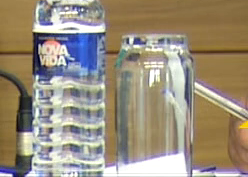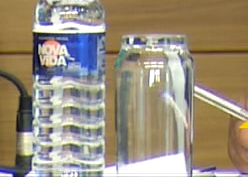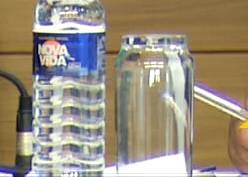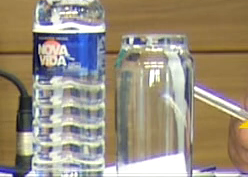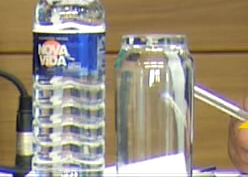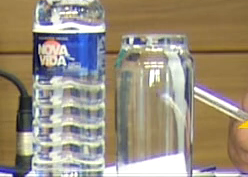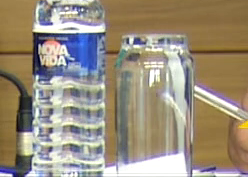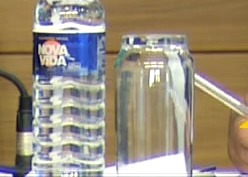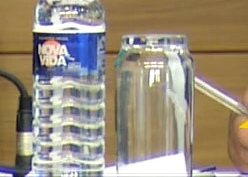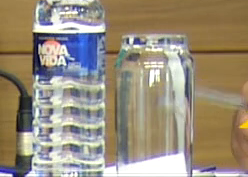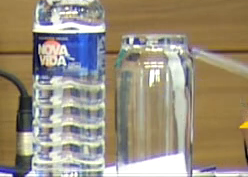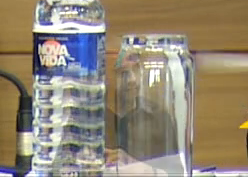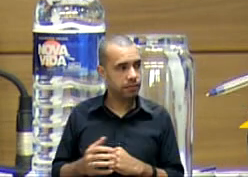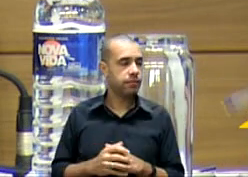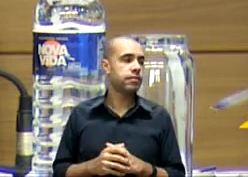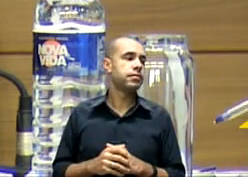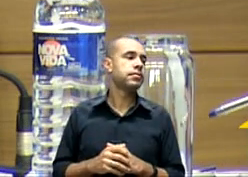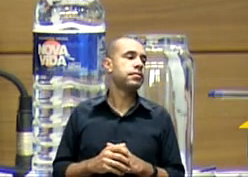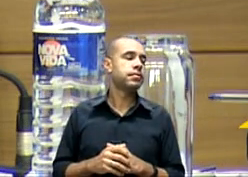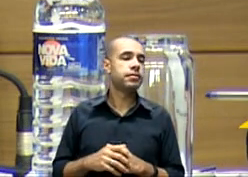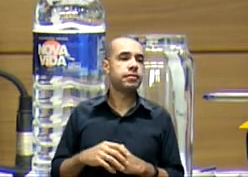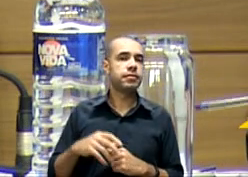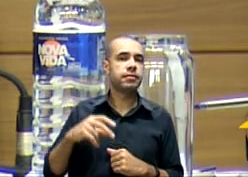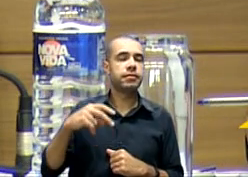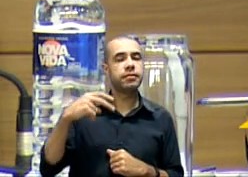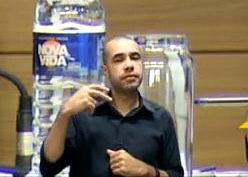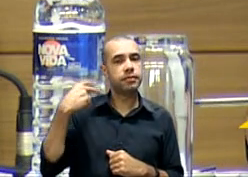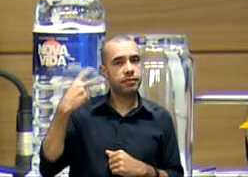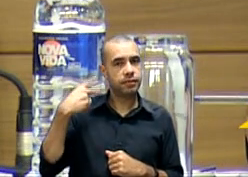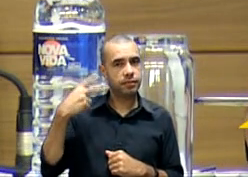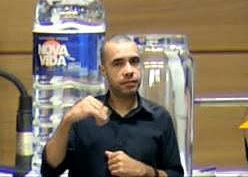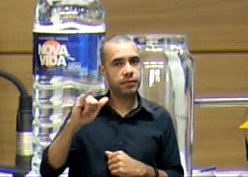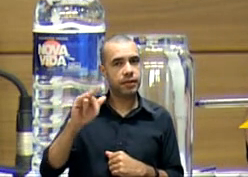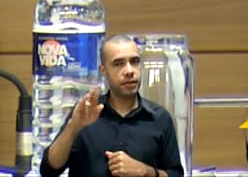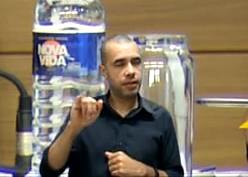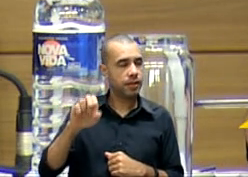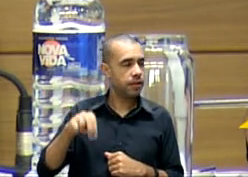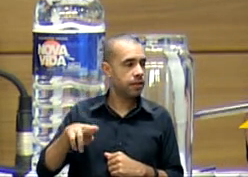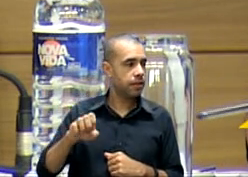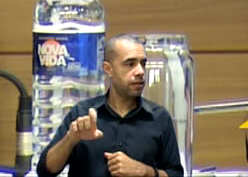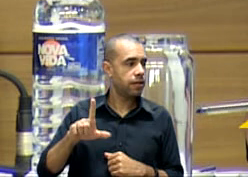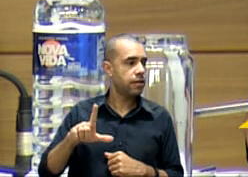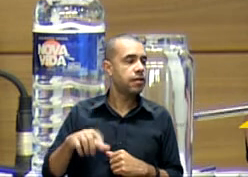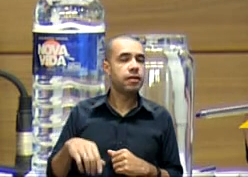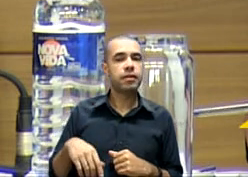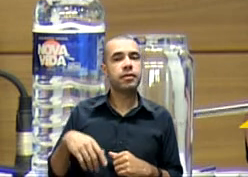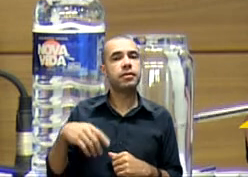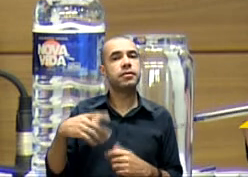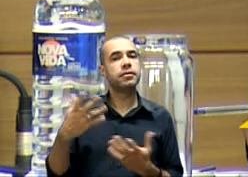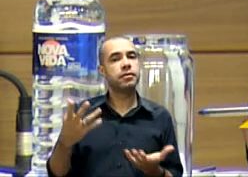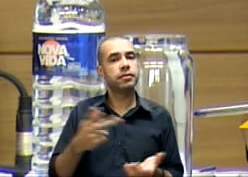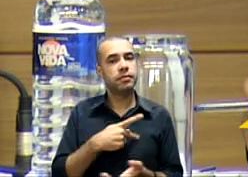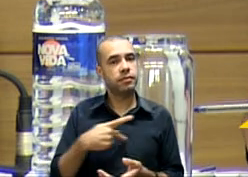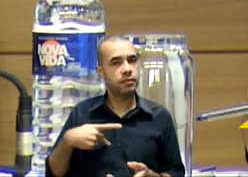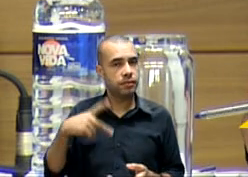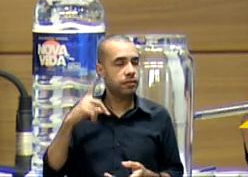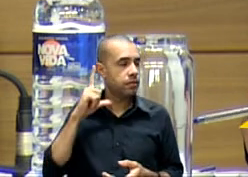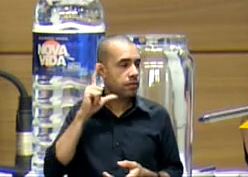vereadora Iara, vereador Irineu Toledo, vereador Pastor Luiz Santos,